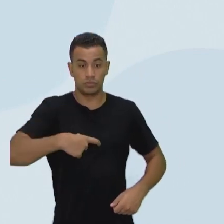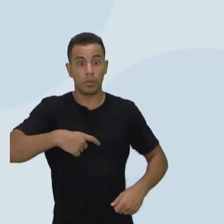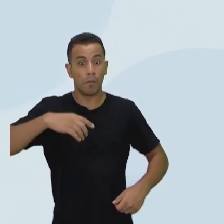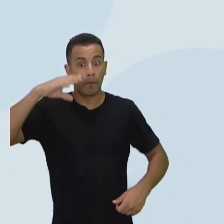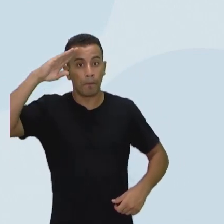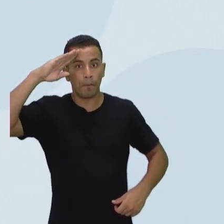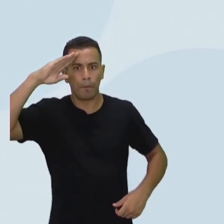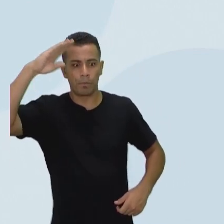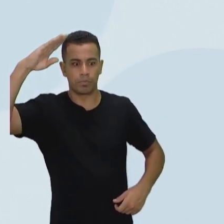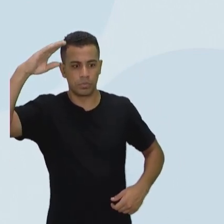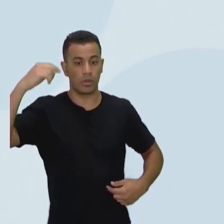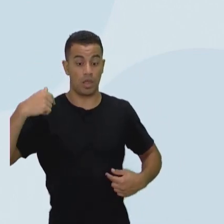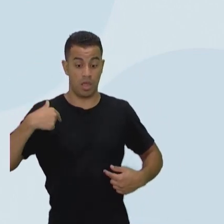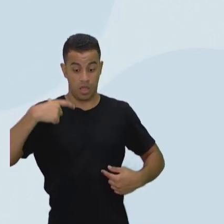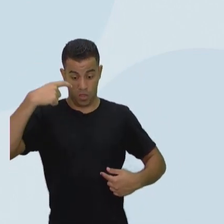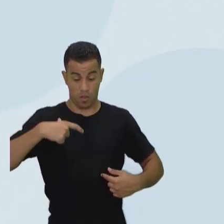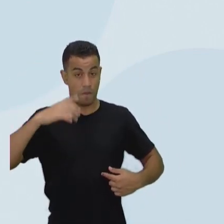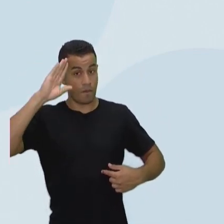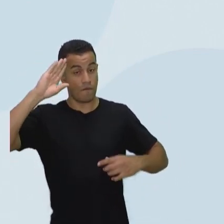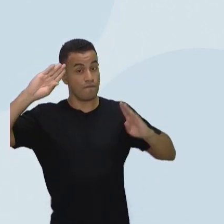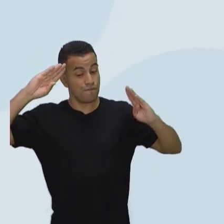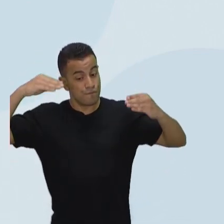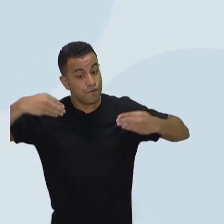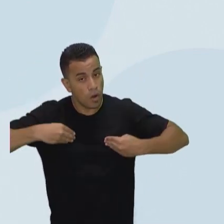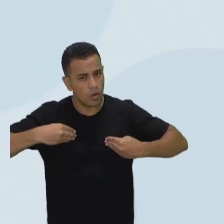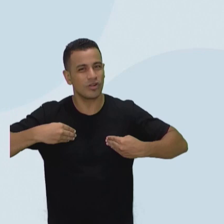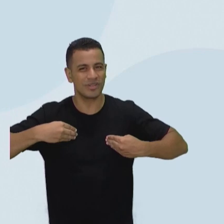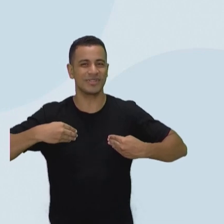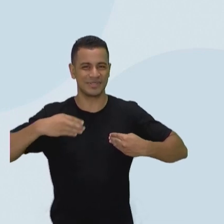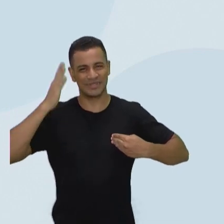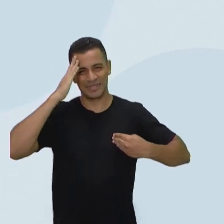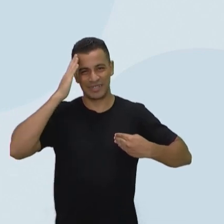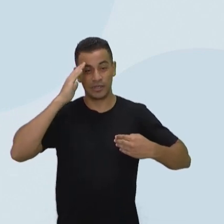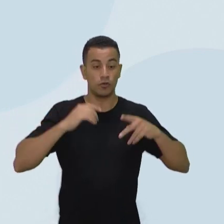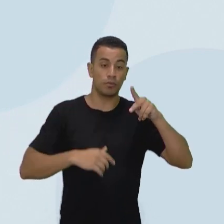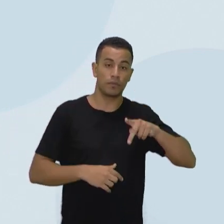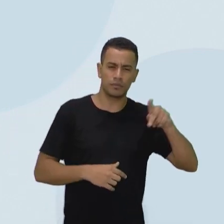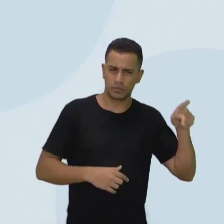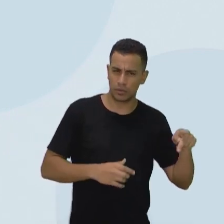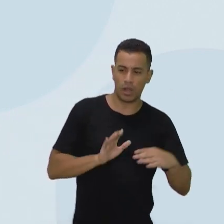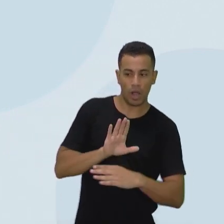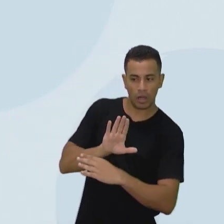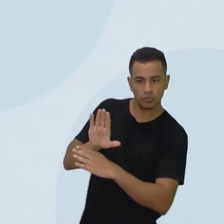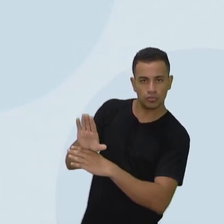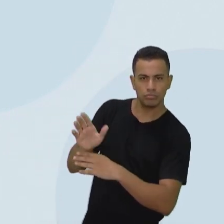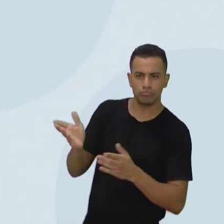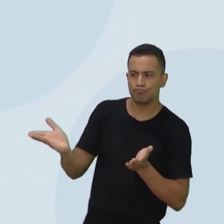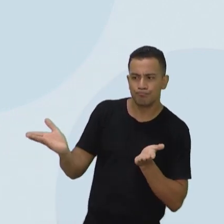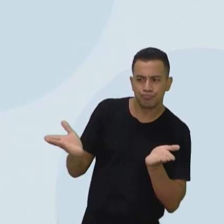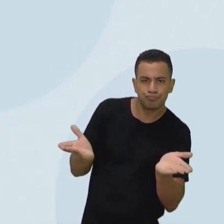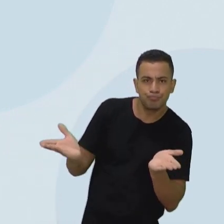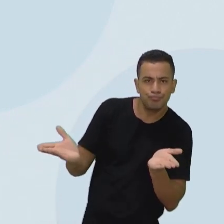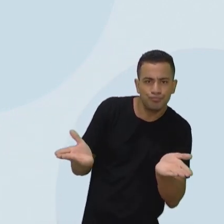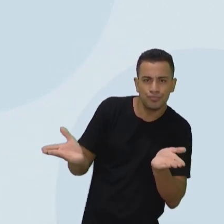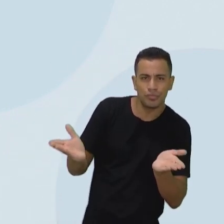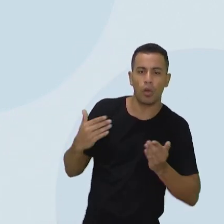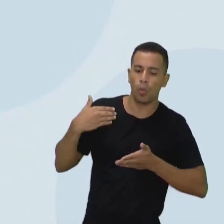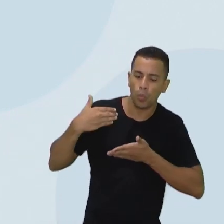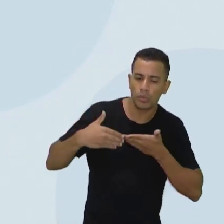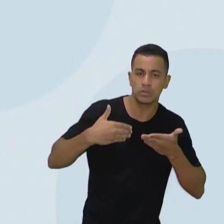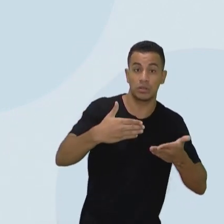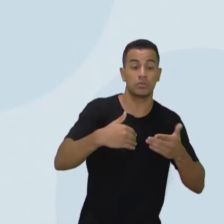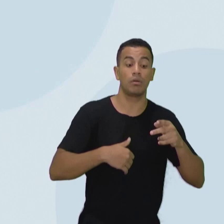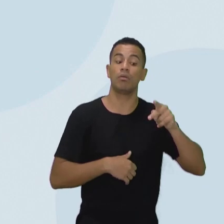seu aprendizado. E o professor como mediador desse processo também. O papel do professor dentro da metodologia ativa é um